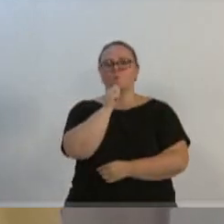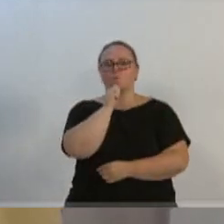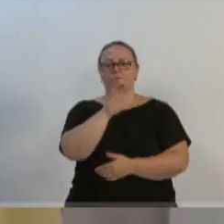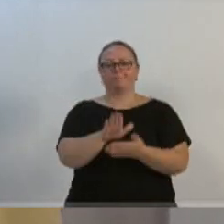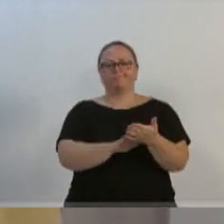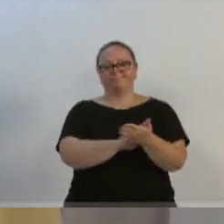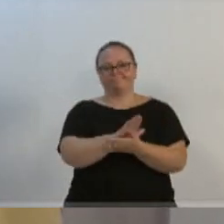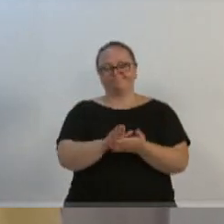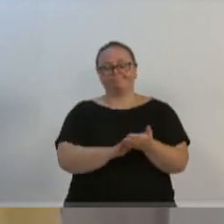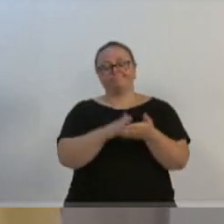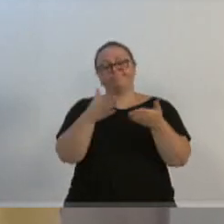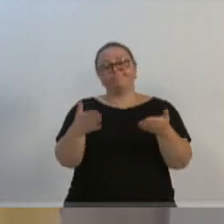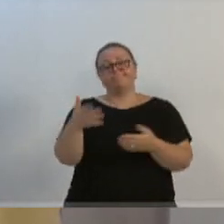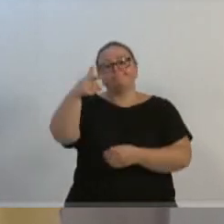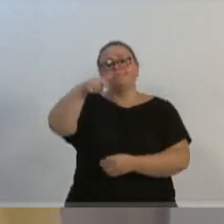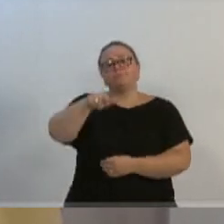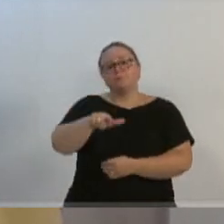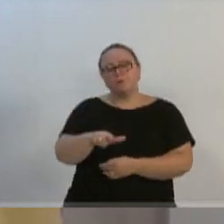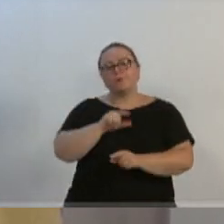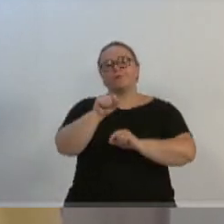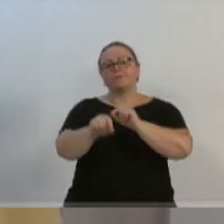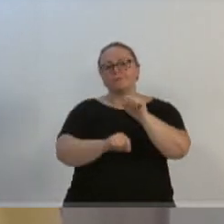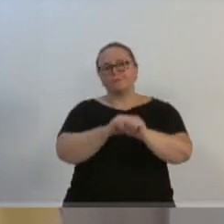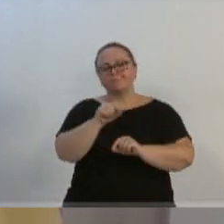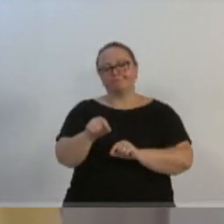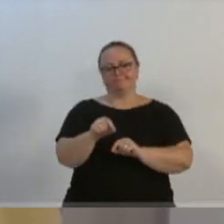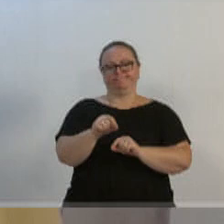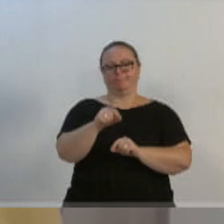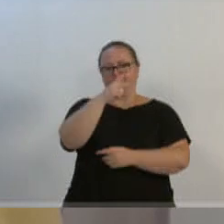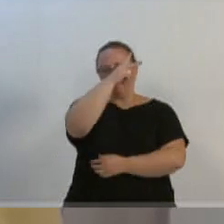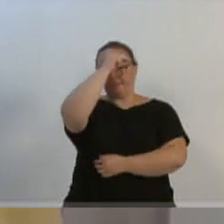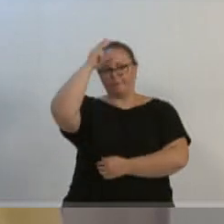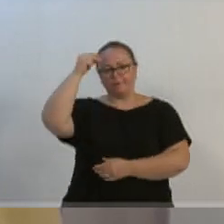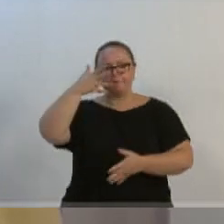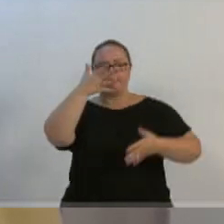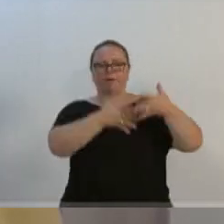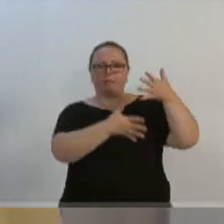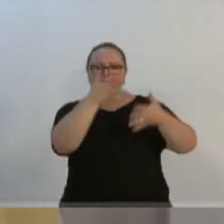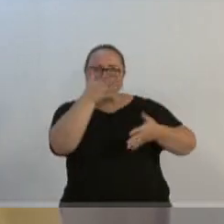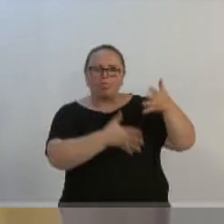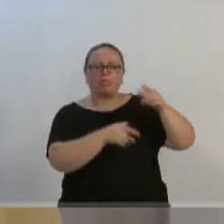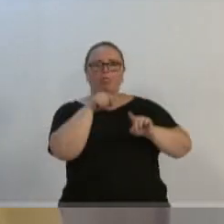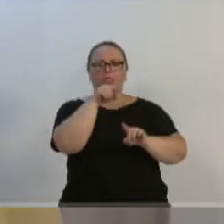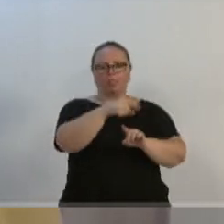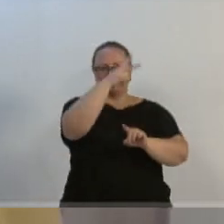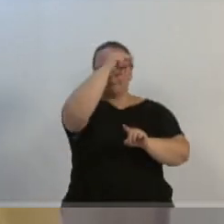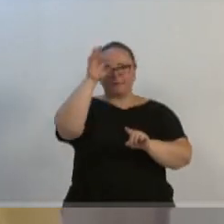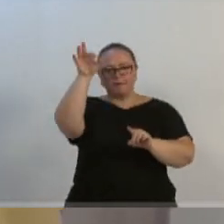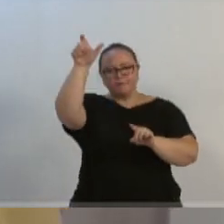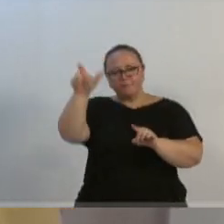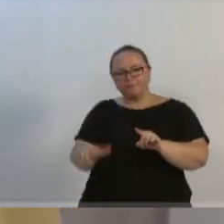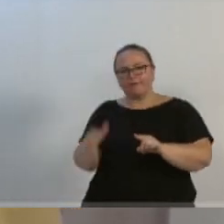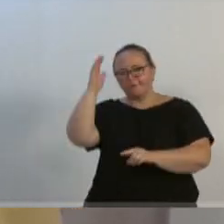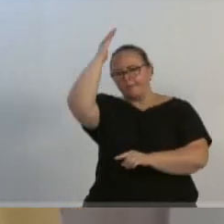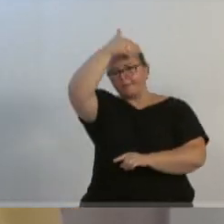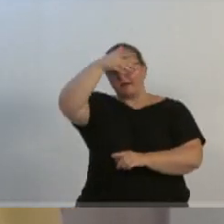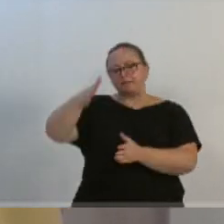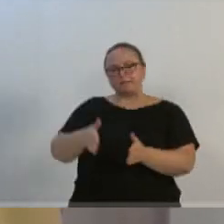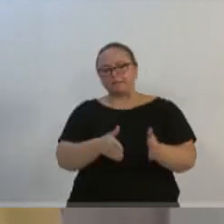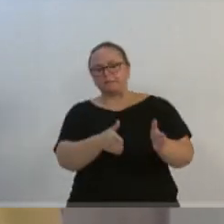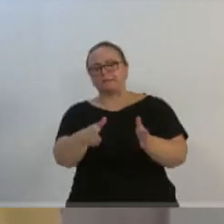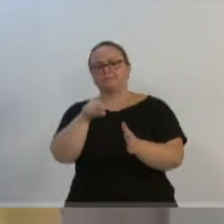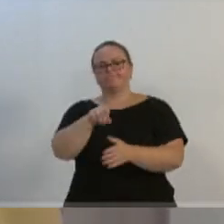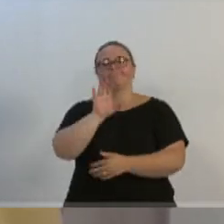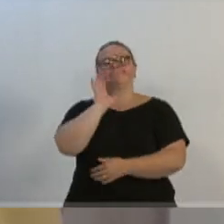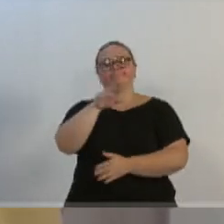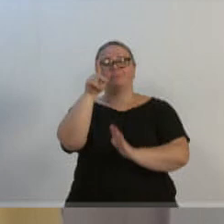mais uma vez, né, o governo atrapalhado do prefeito Mário Delbran, né, conduz dessa forma projetos como